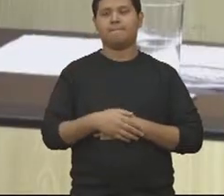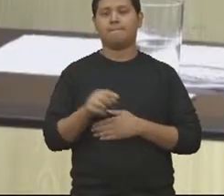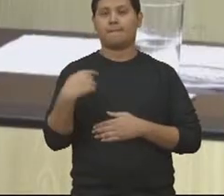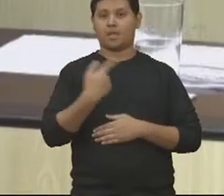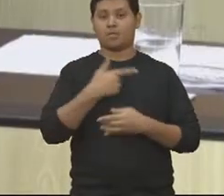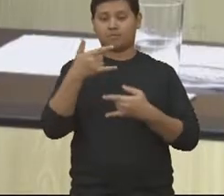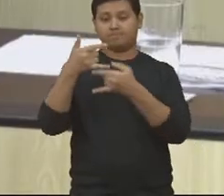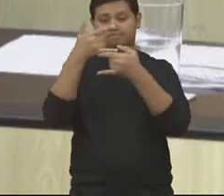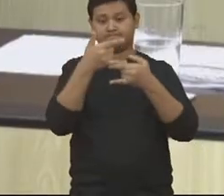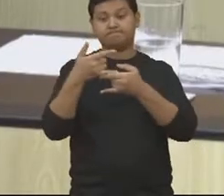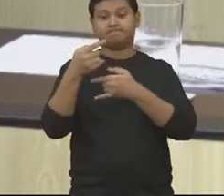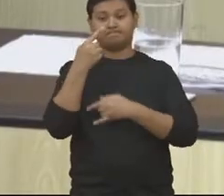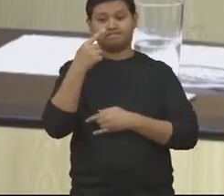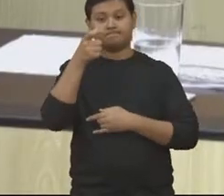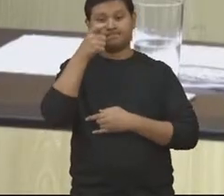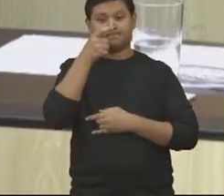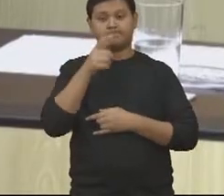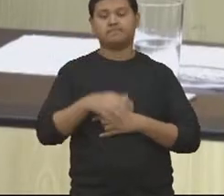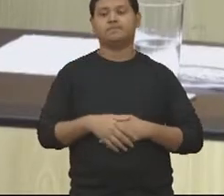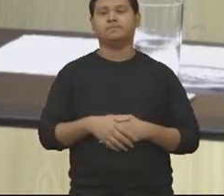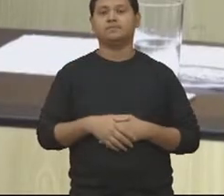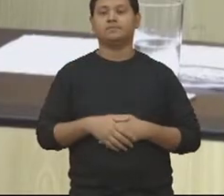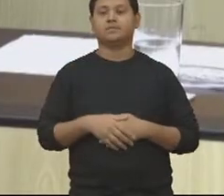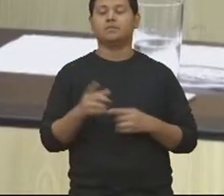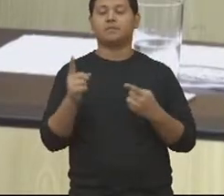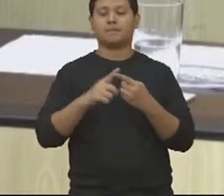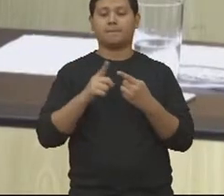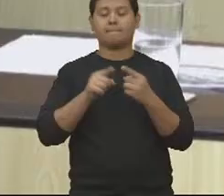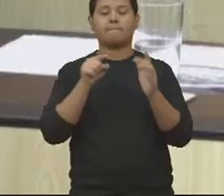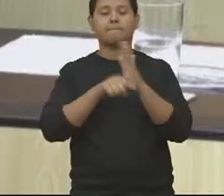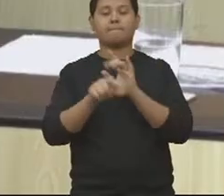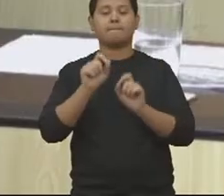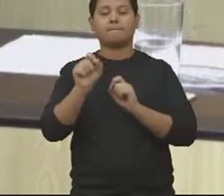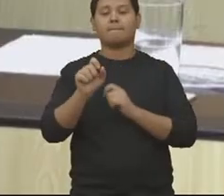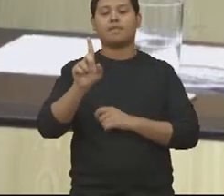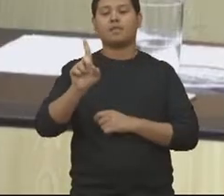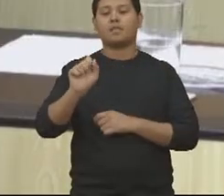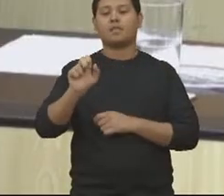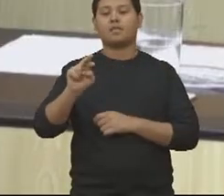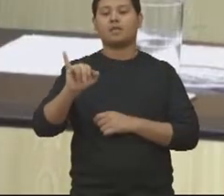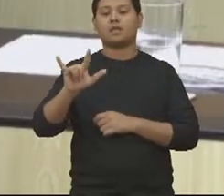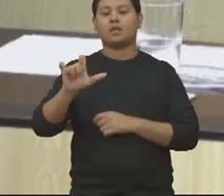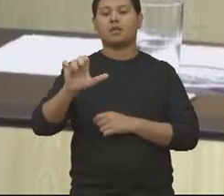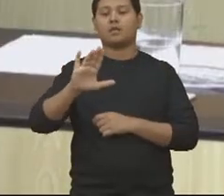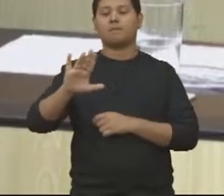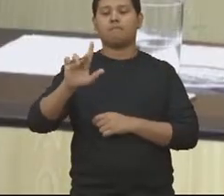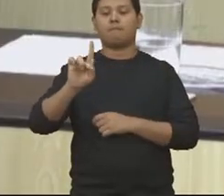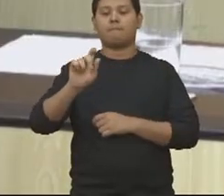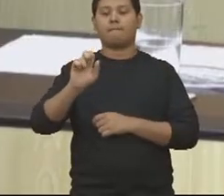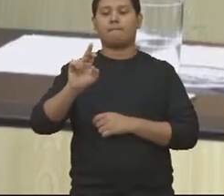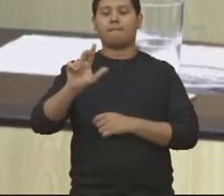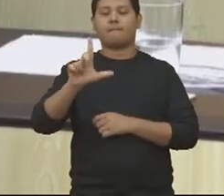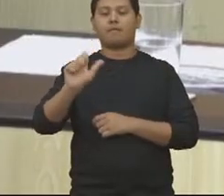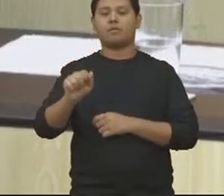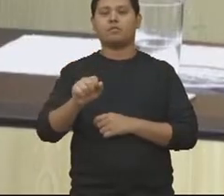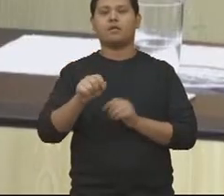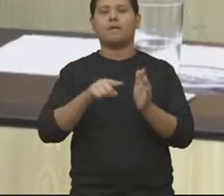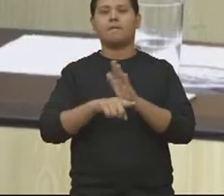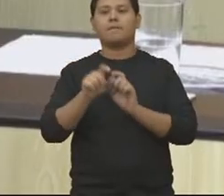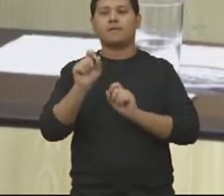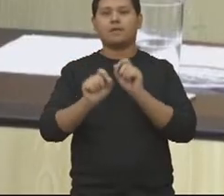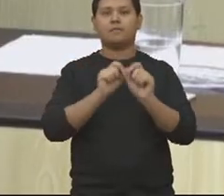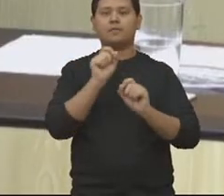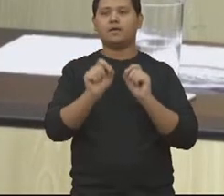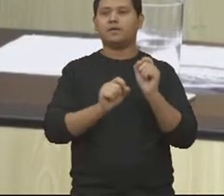nossa live, essa transmissão ao vivo. A primeira pergunta é da Daniele Paula, Guilherme. Ela fala o seguinte aqui: